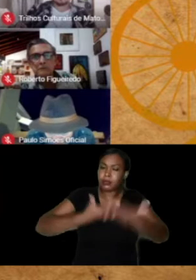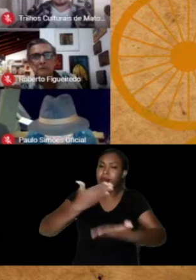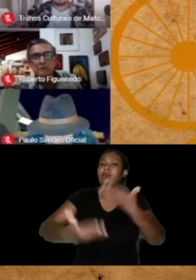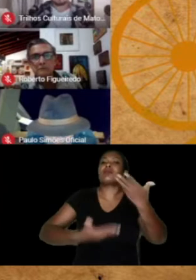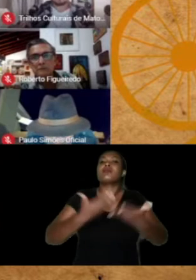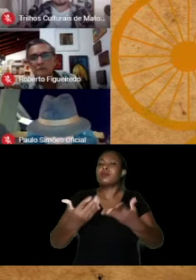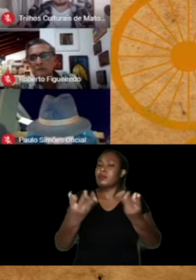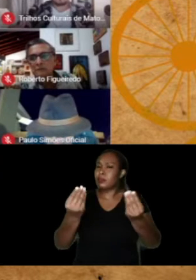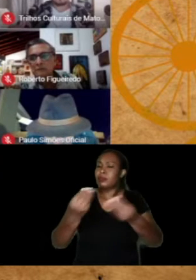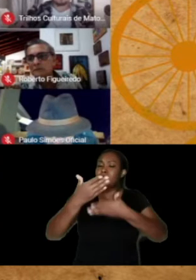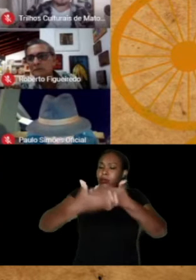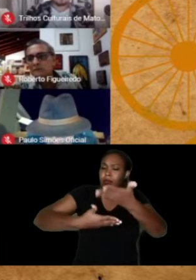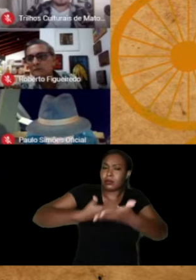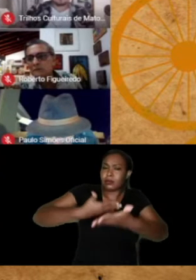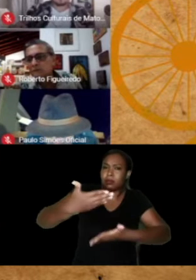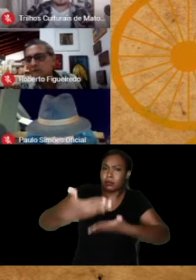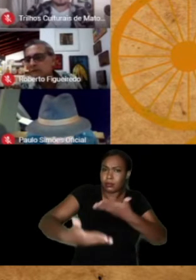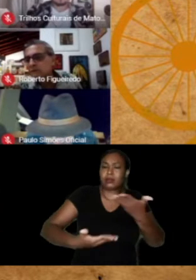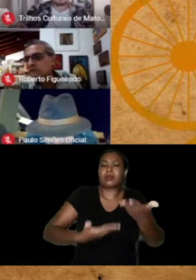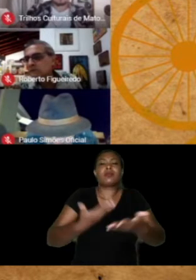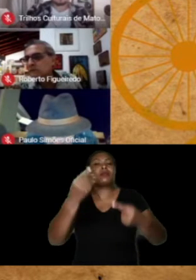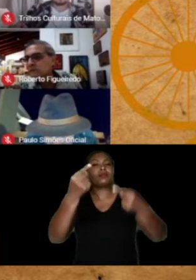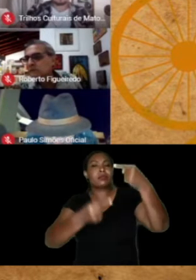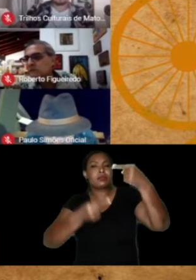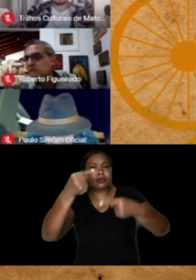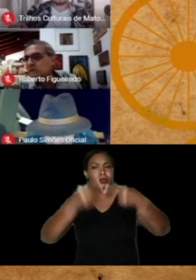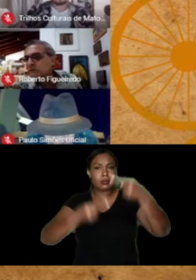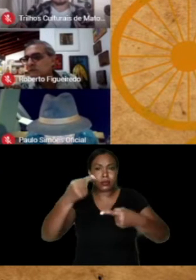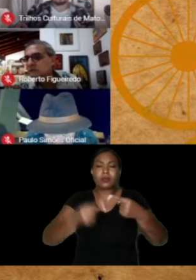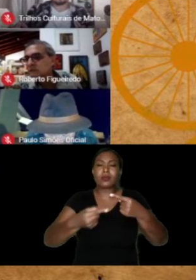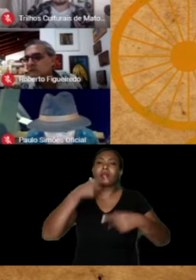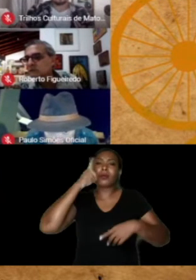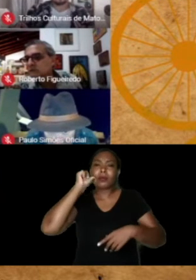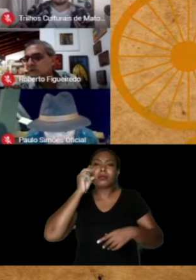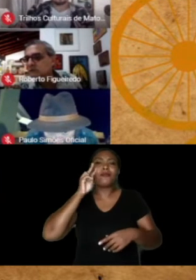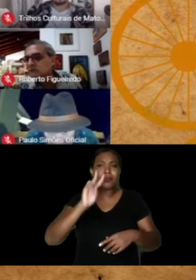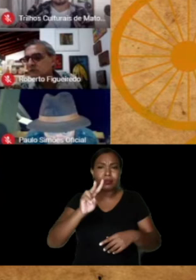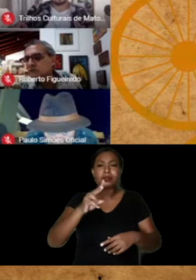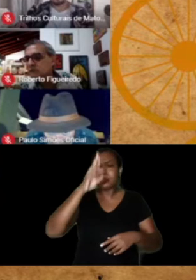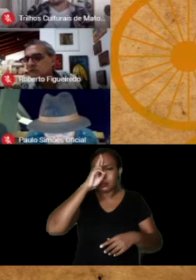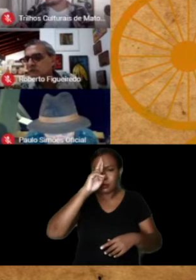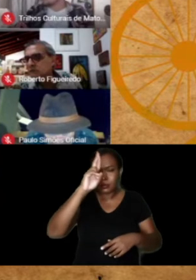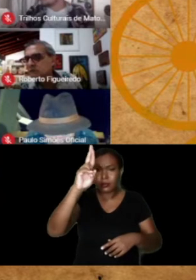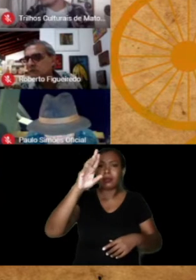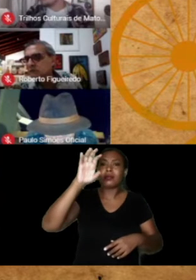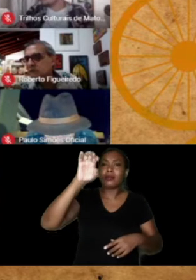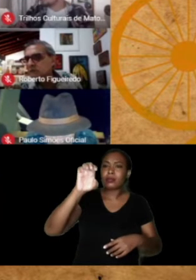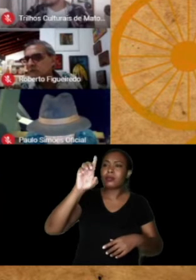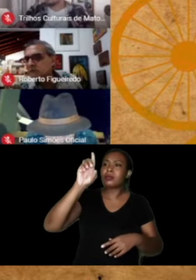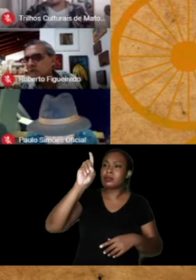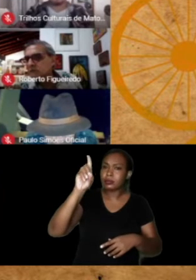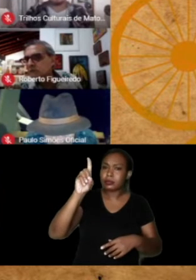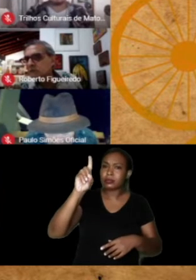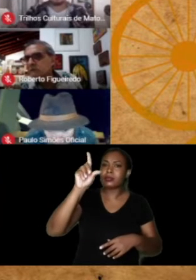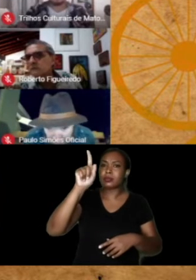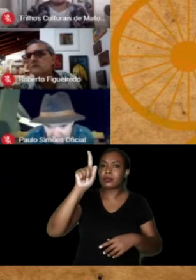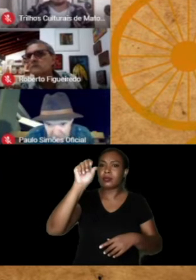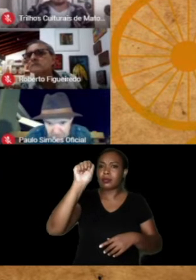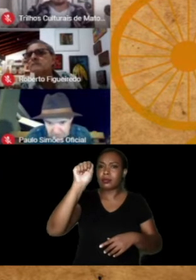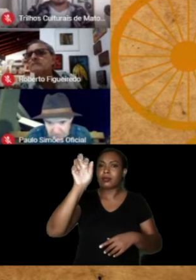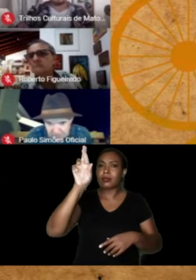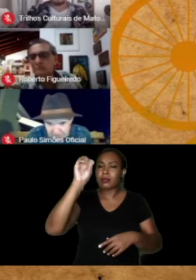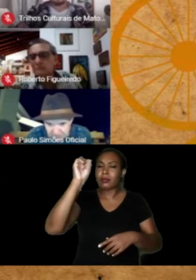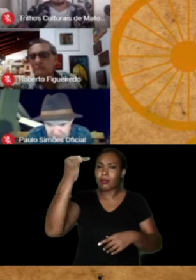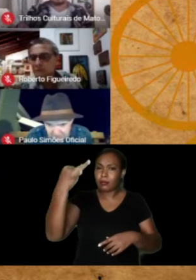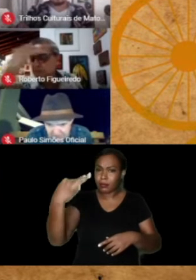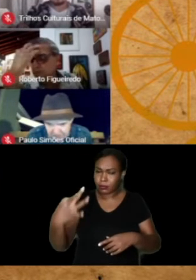sabem, ontem eu vi o seu Edgar falando, e num trecho da sua conversa, ele